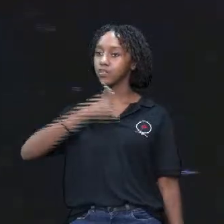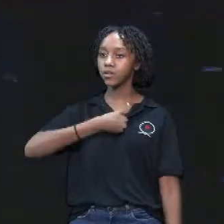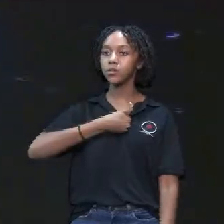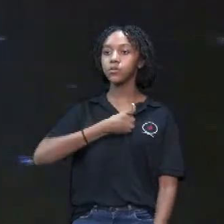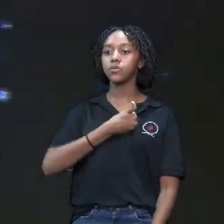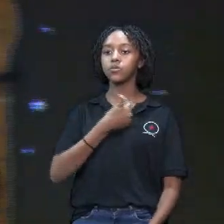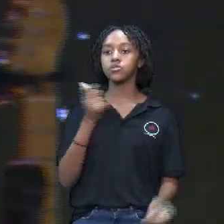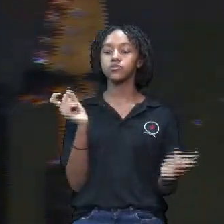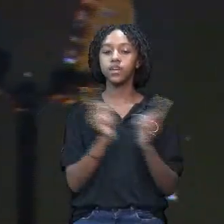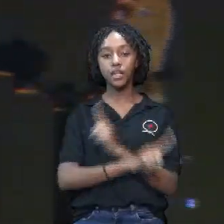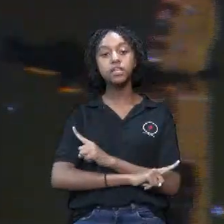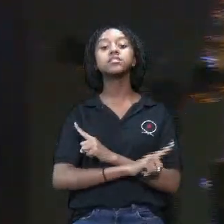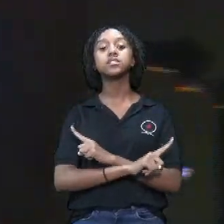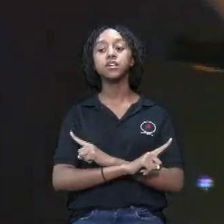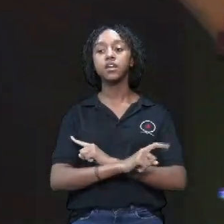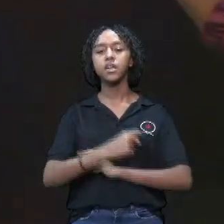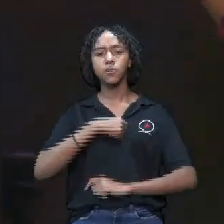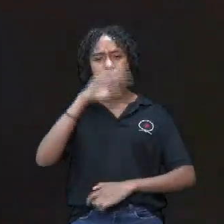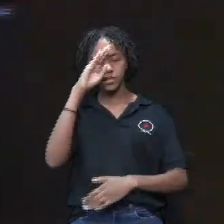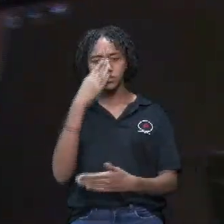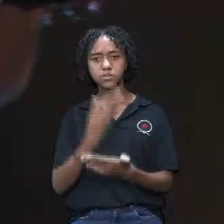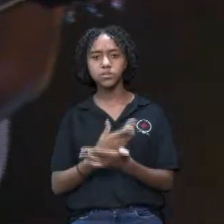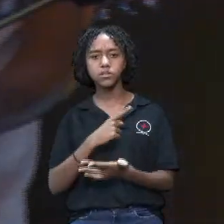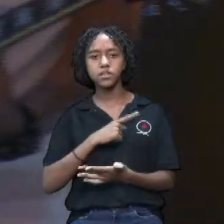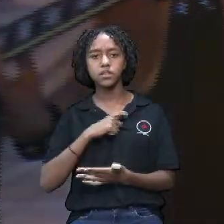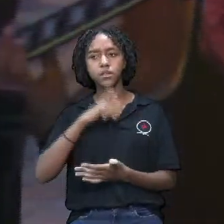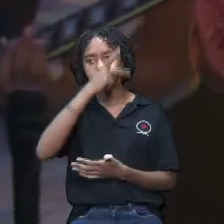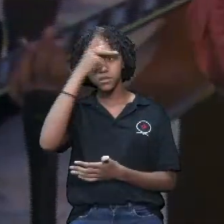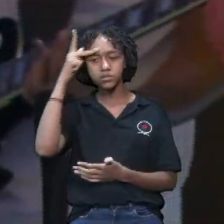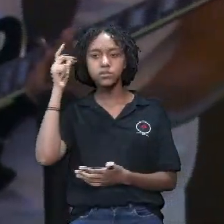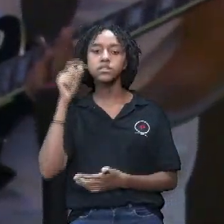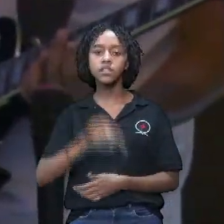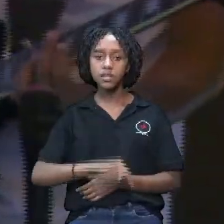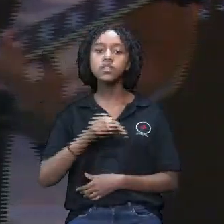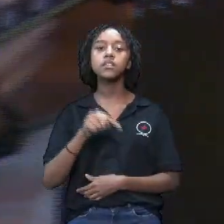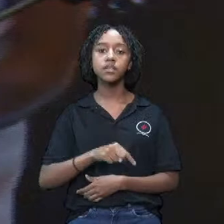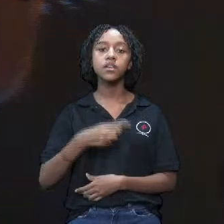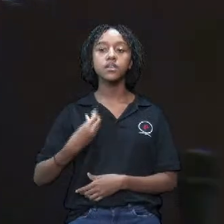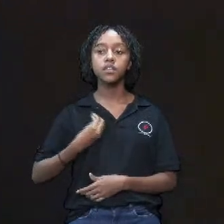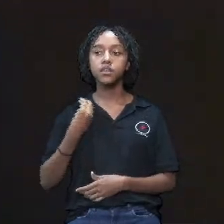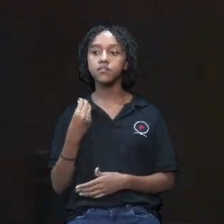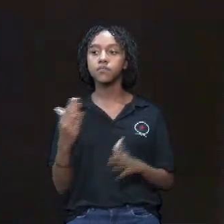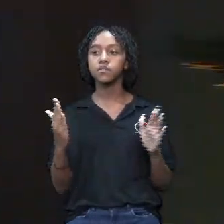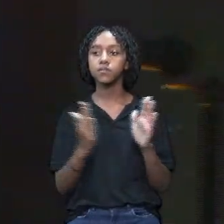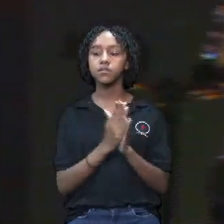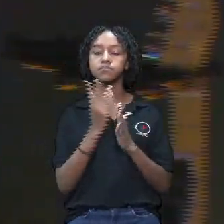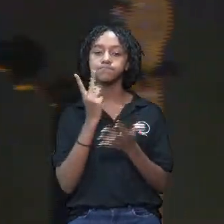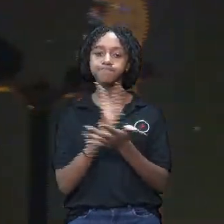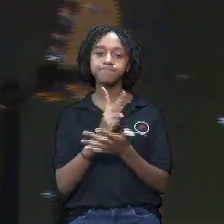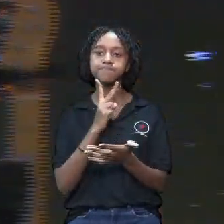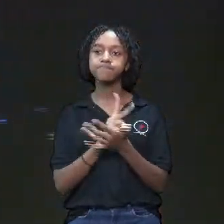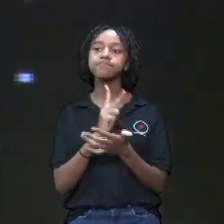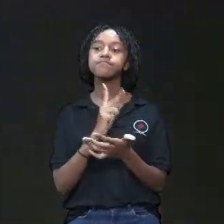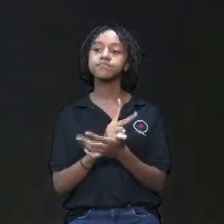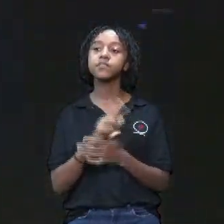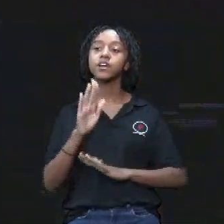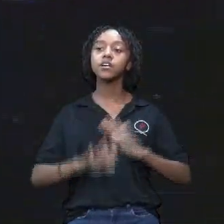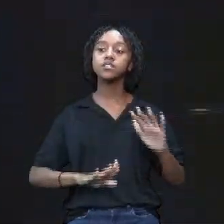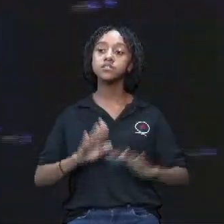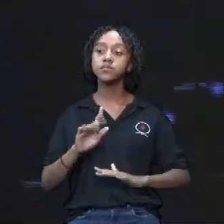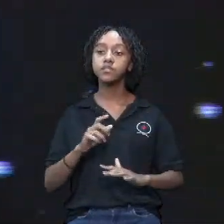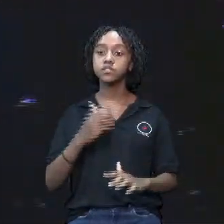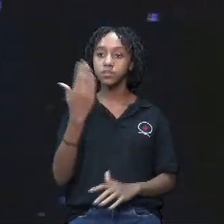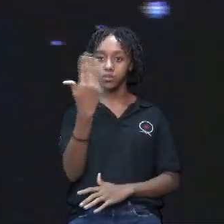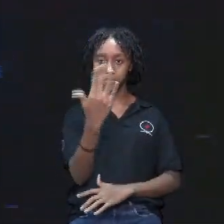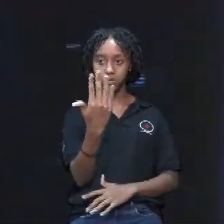Eu acredito que tem gente aqui que passa pela mesma situação. Muitas vezes, quando olha para o espelho, não